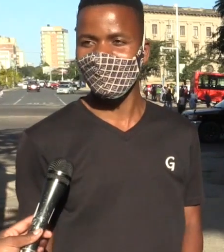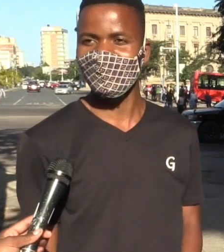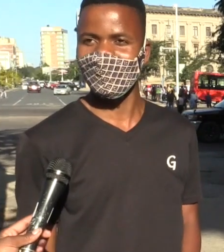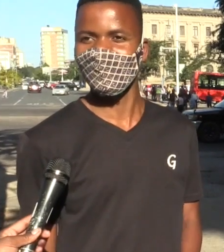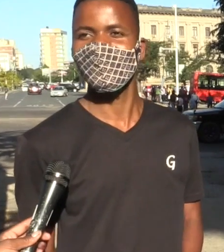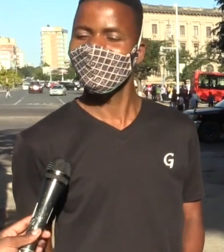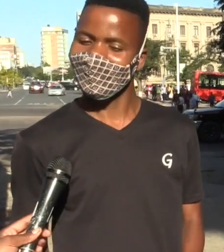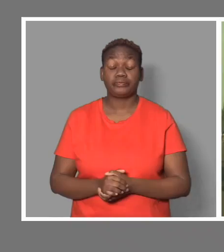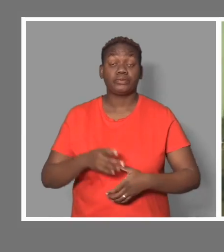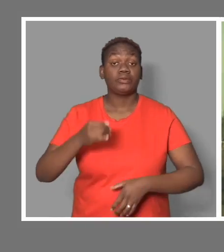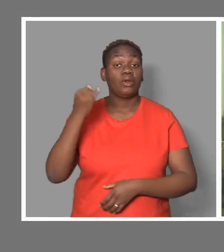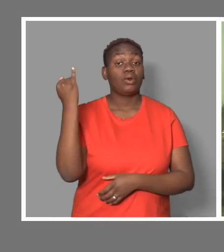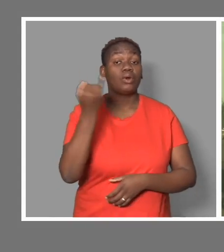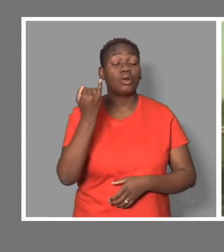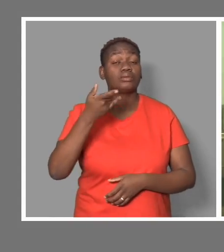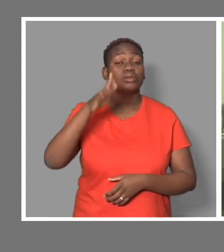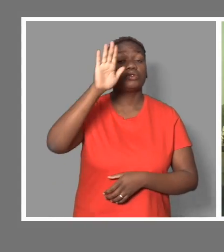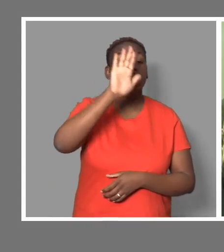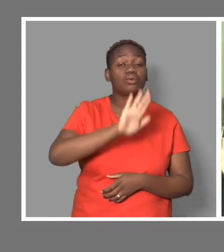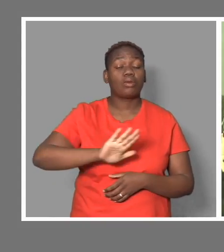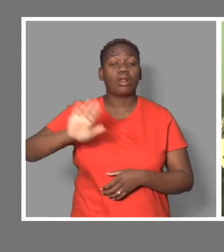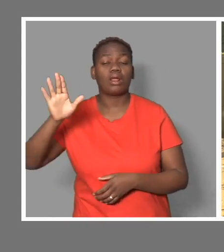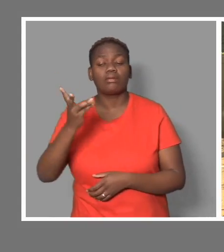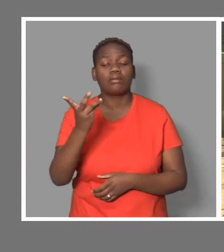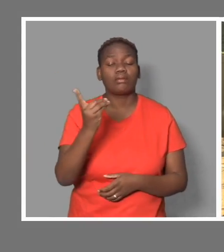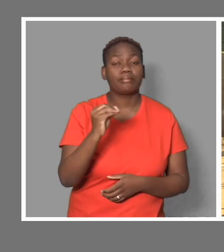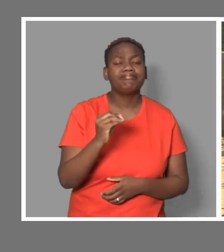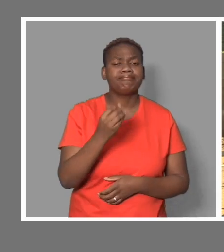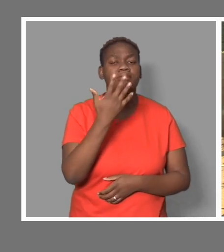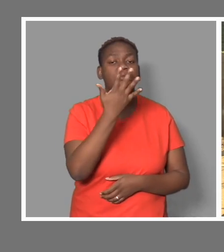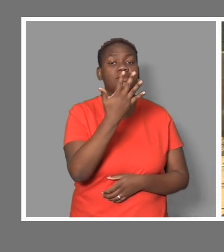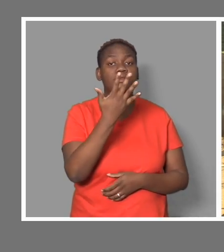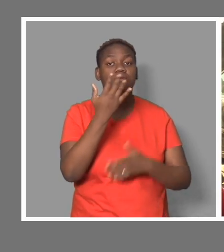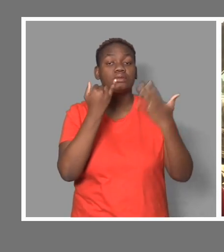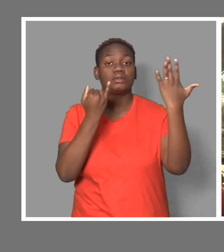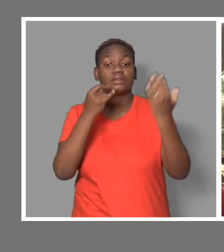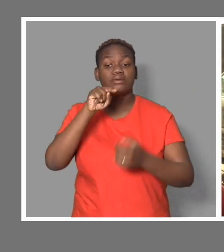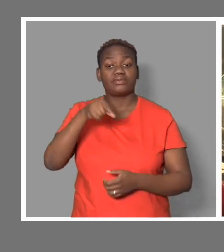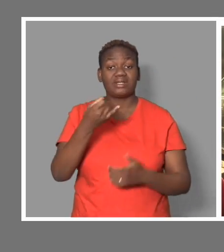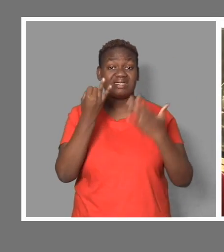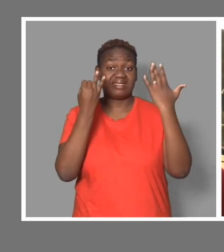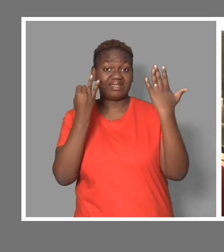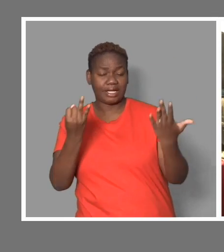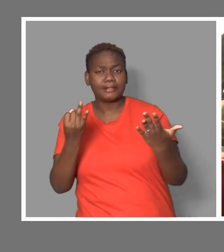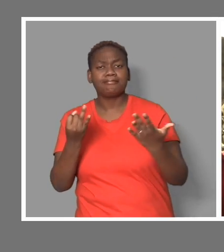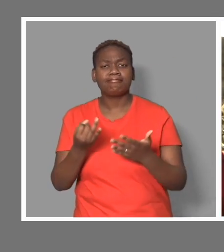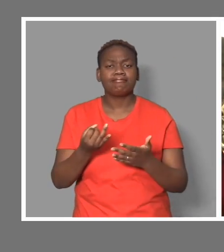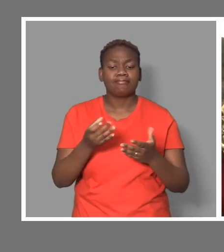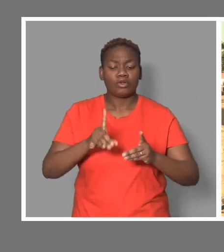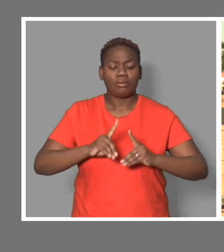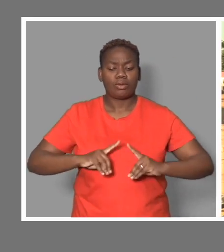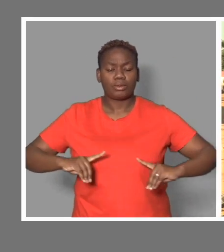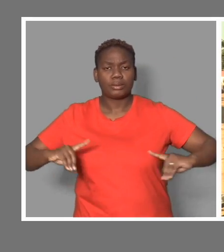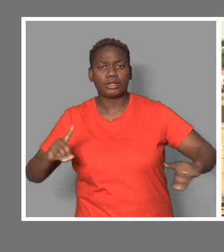vezes não tinha acontecido. De acordo com o Instituto Nacional de Estatística, 57,6% da